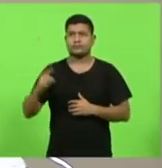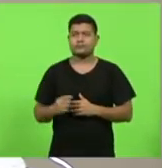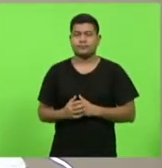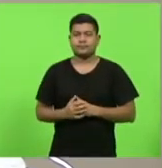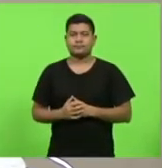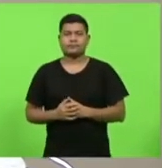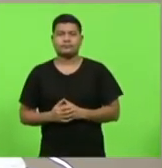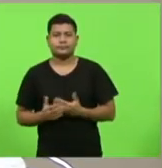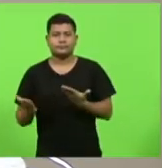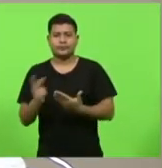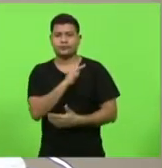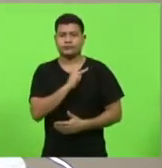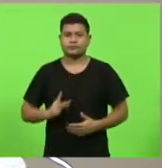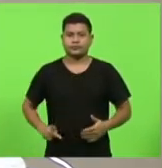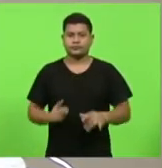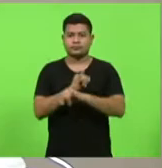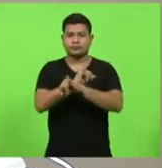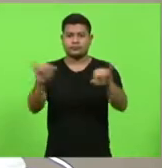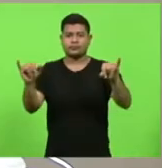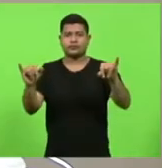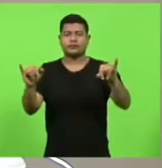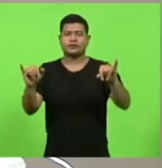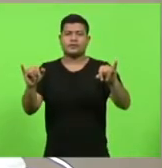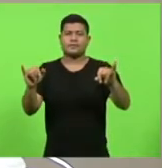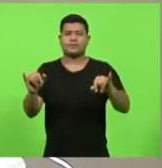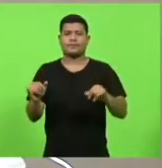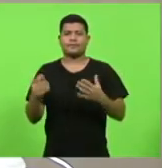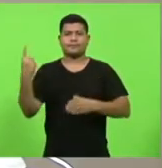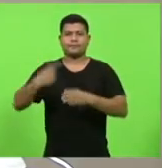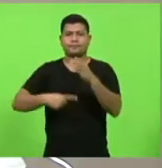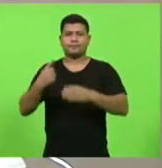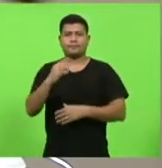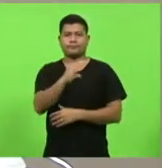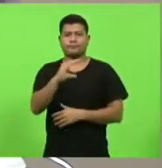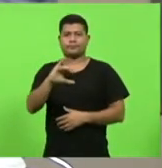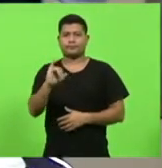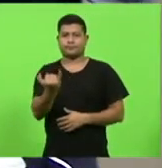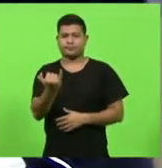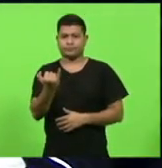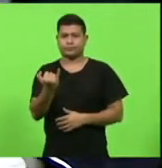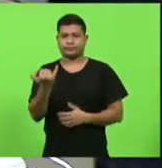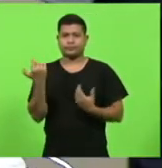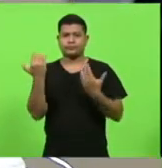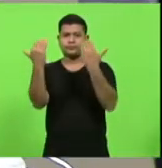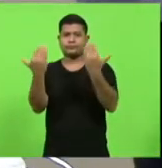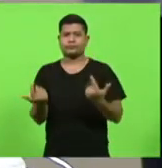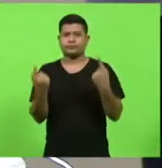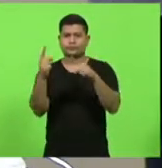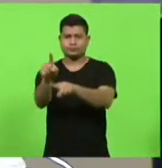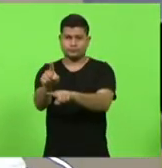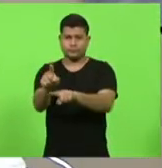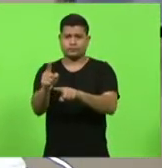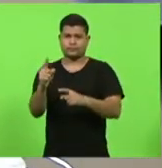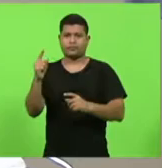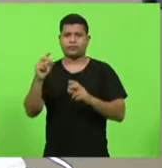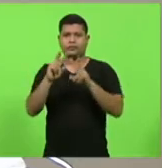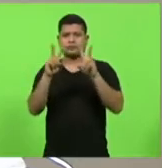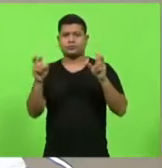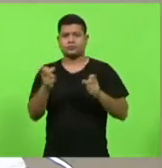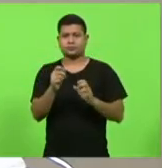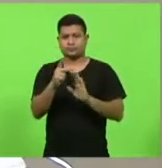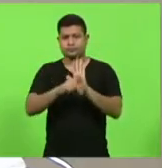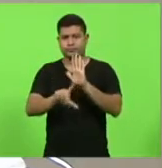A presidência comunica que a Comissão de Constituição e Justiça apresentou pareceres contrários às seguintes matérias e que